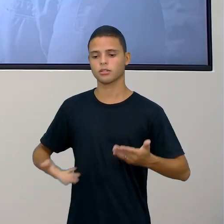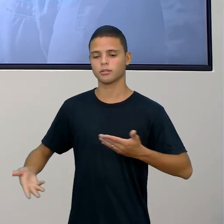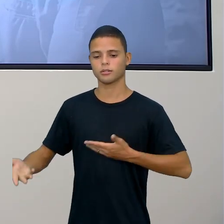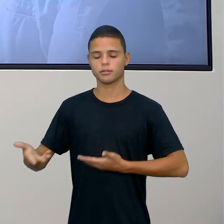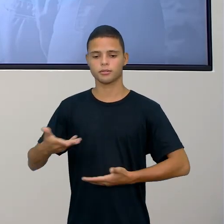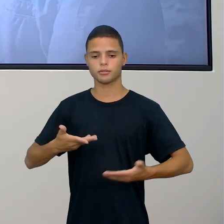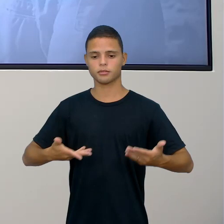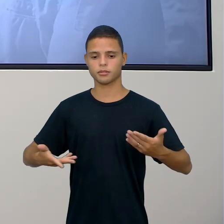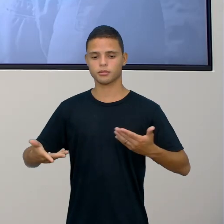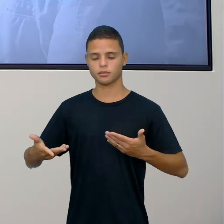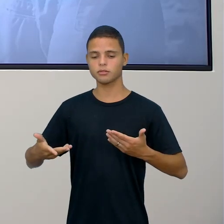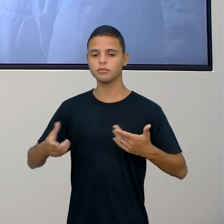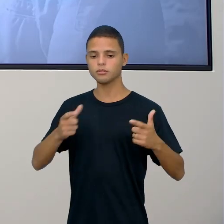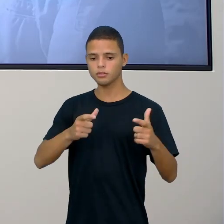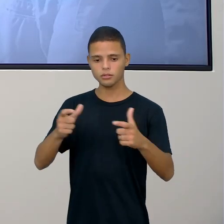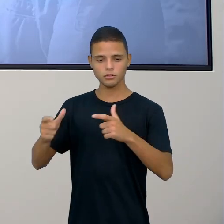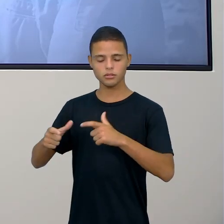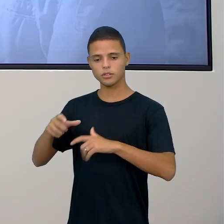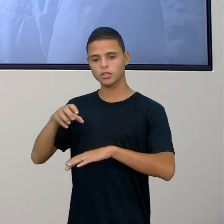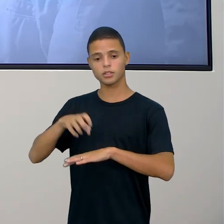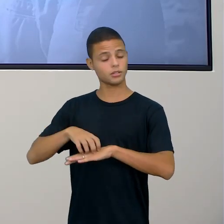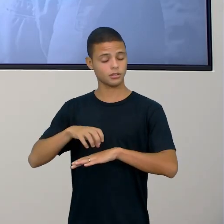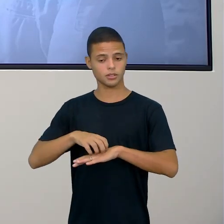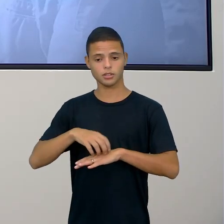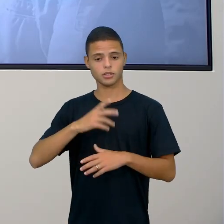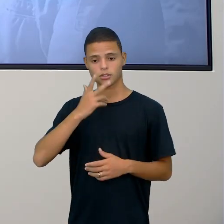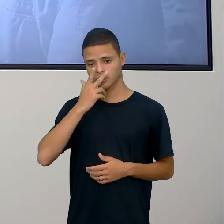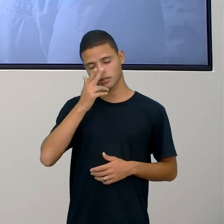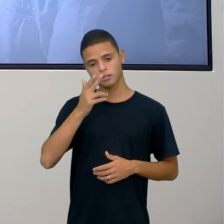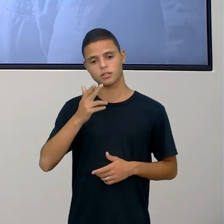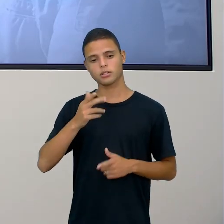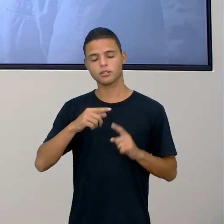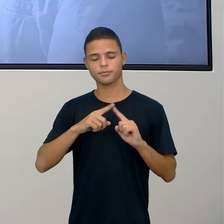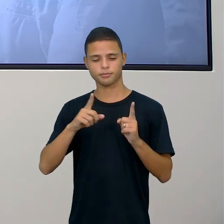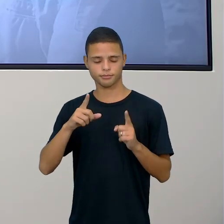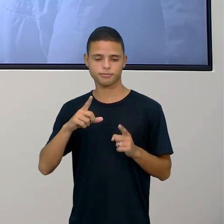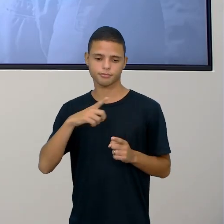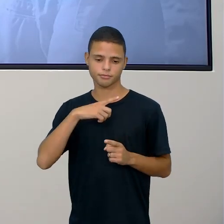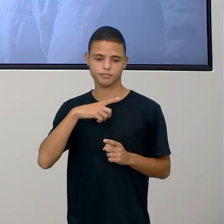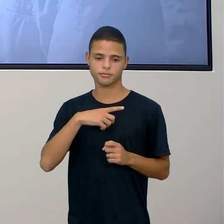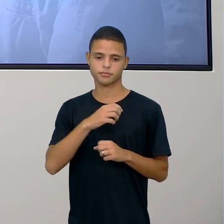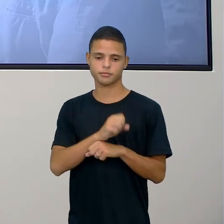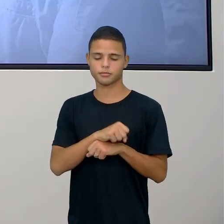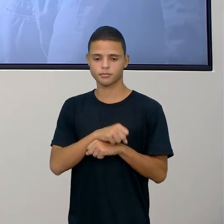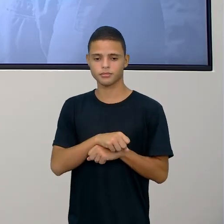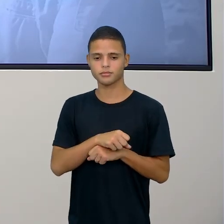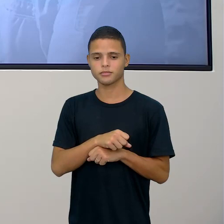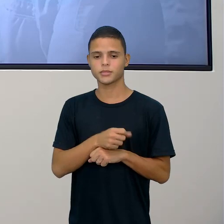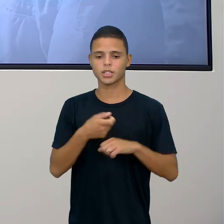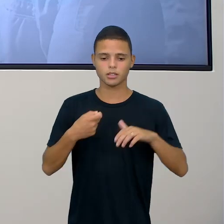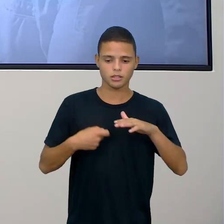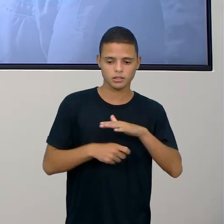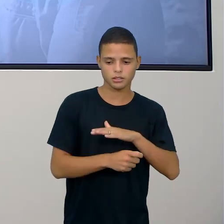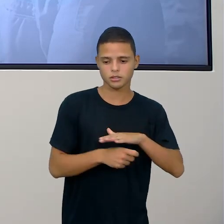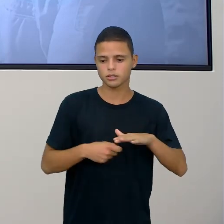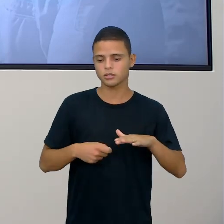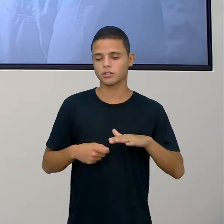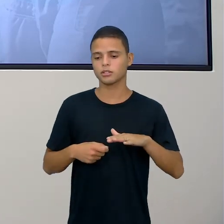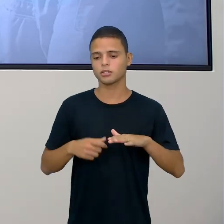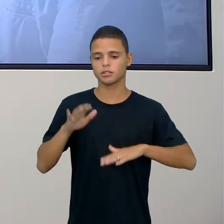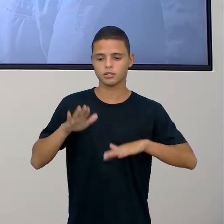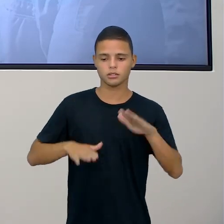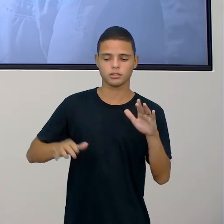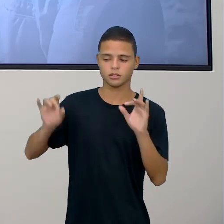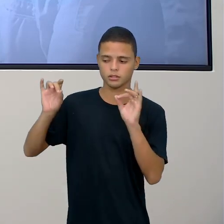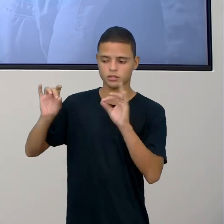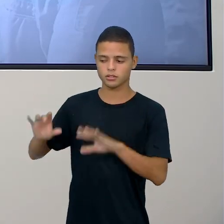falando, lugares centrais. Mas como existe realmente um fluxo de investimentos que corre